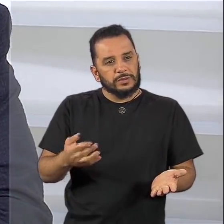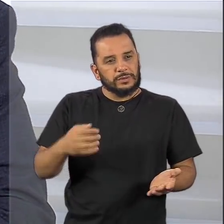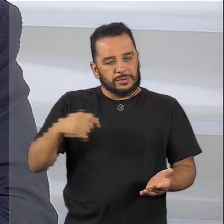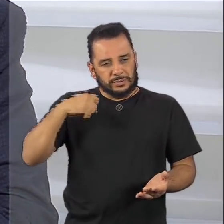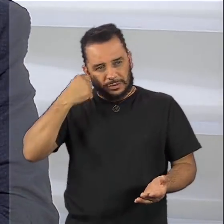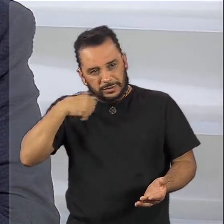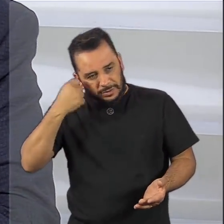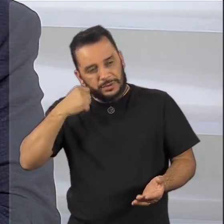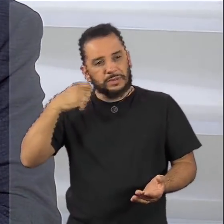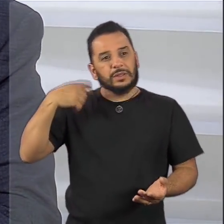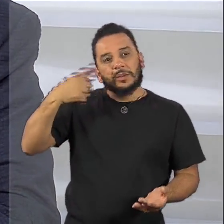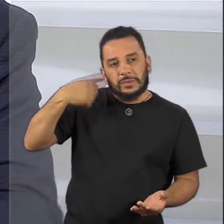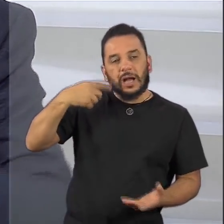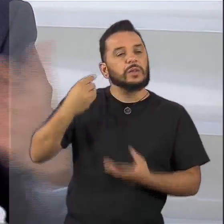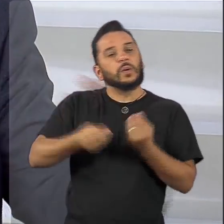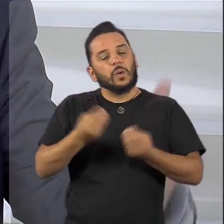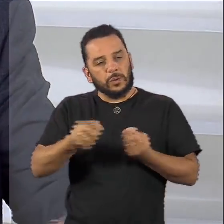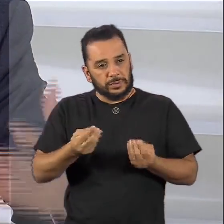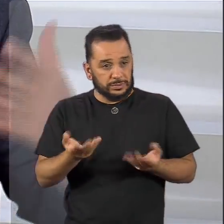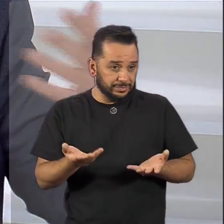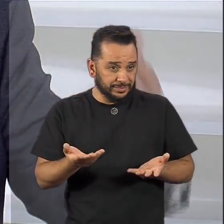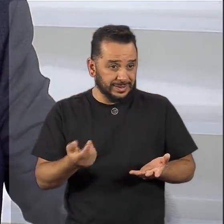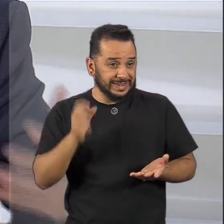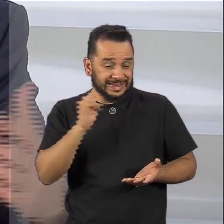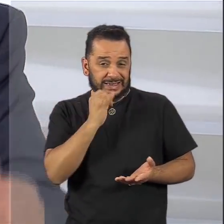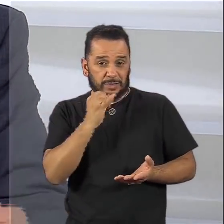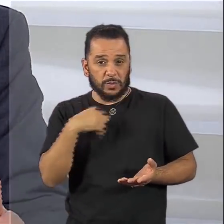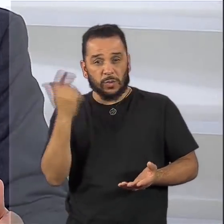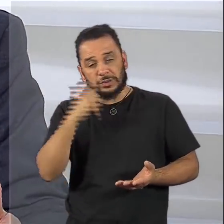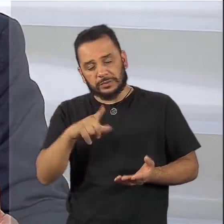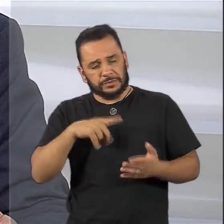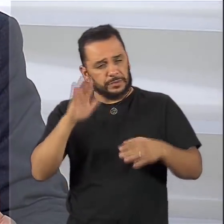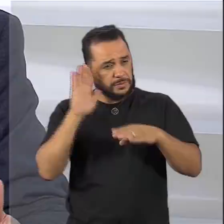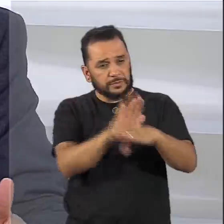que ele consiga apoio dos famosos centrões